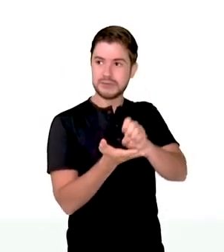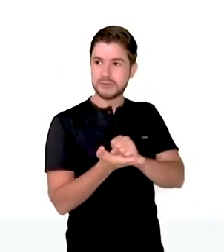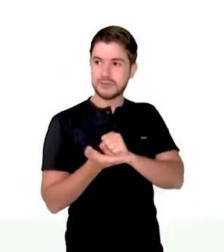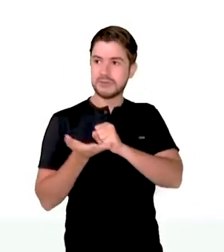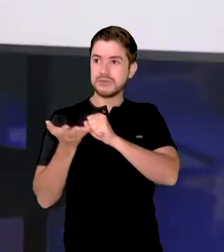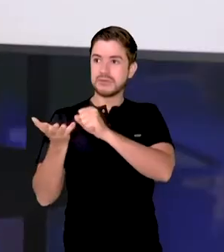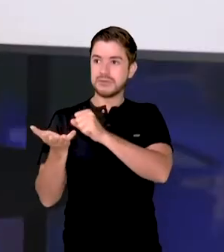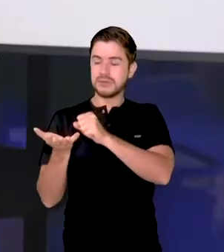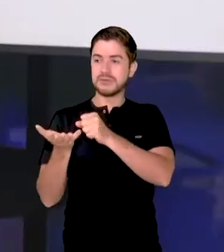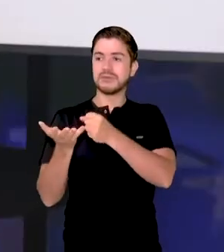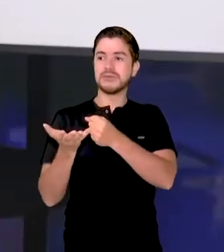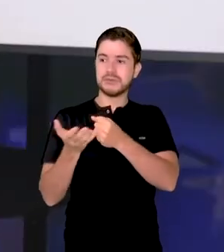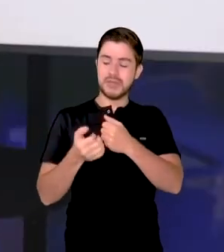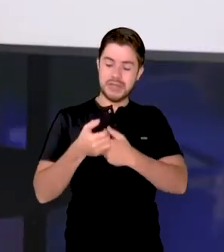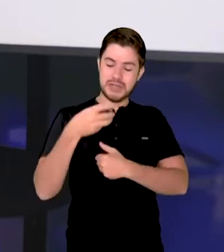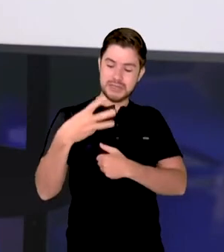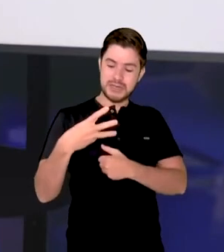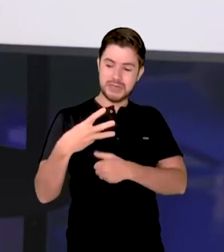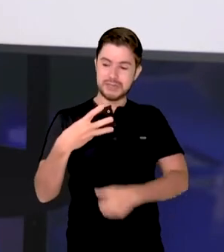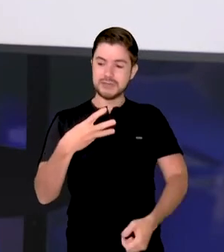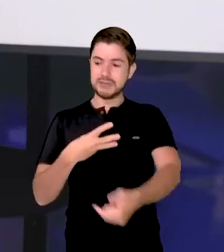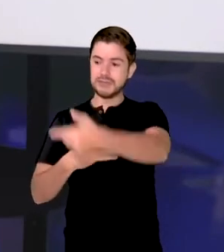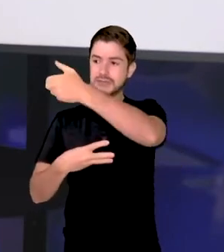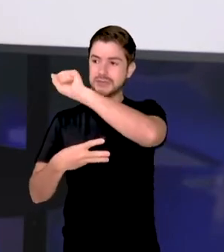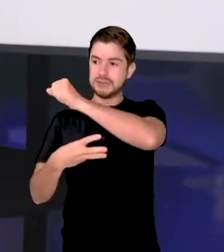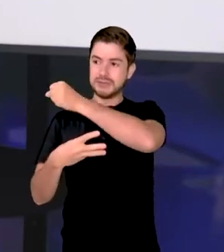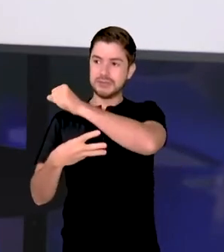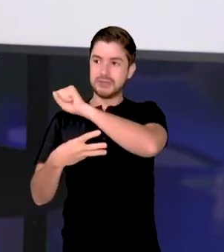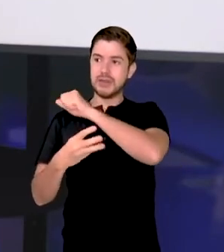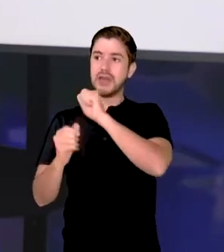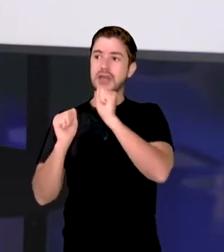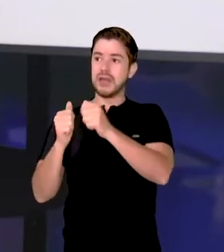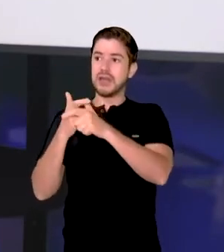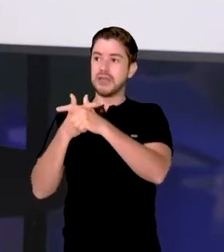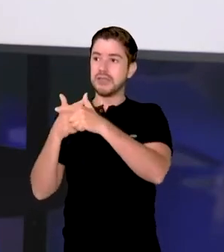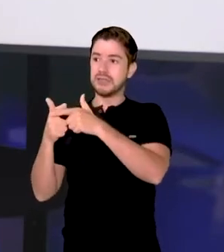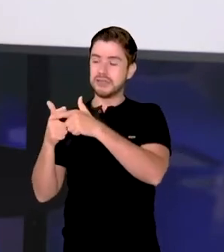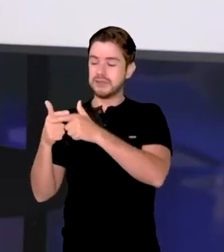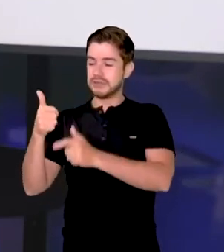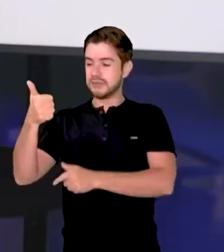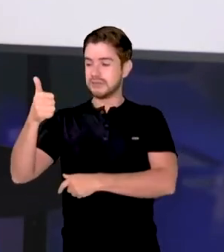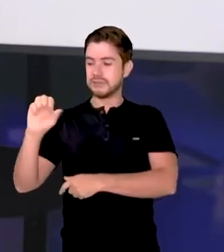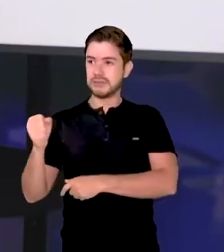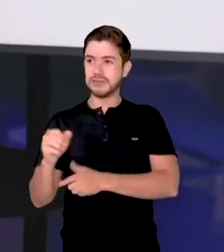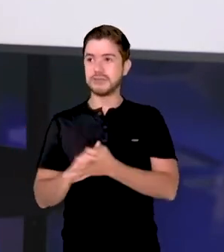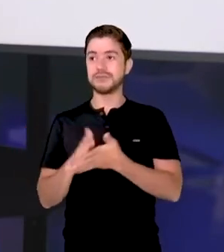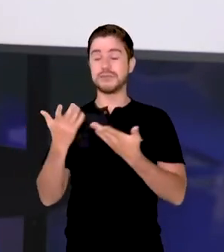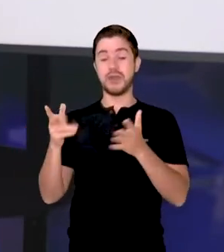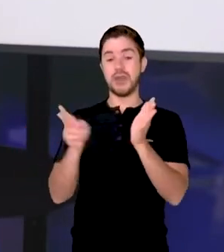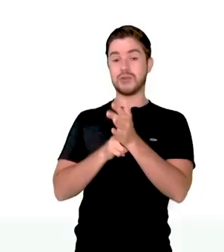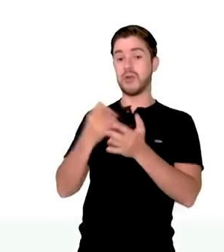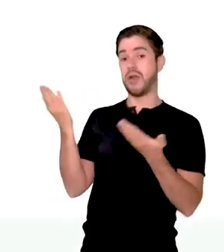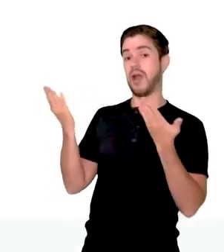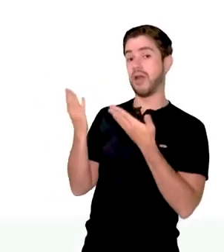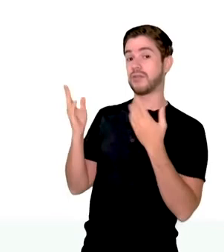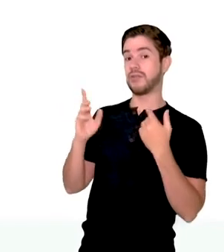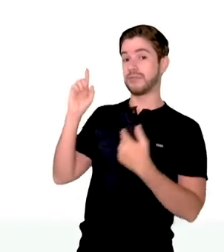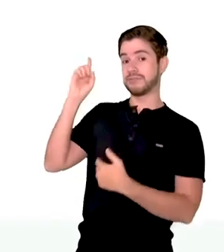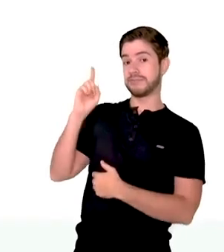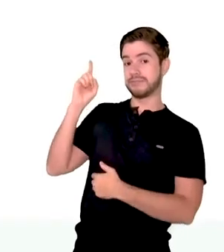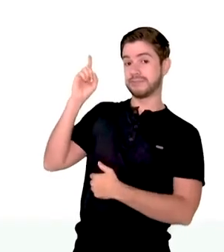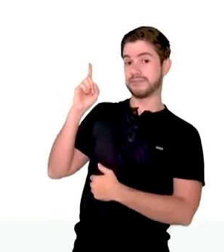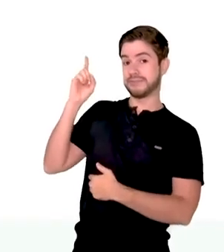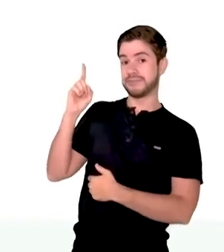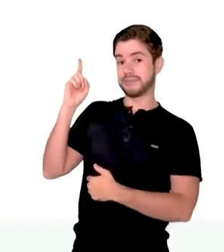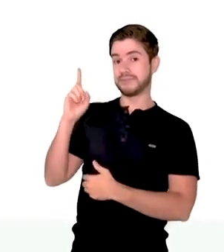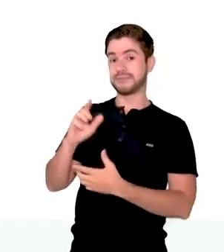pegar o expoente que é 8 e dividir pelo índice da raiz que é 12 fechado aí eu tenho três elevado a